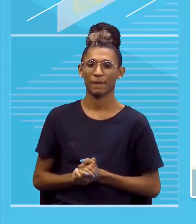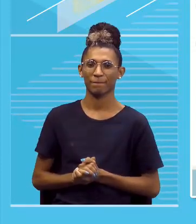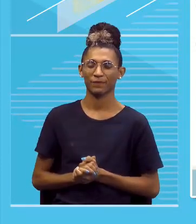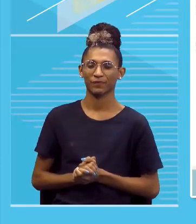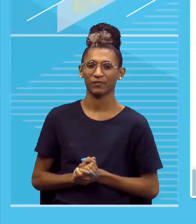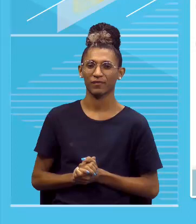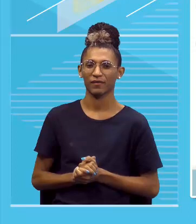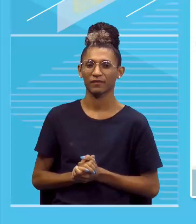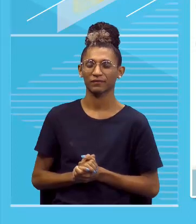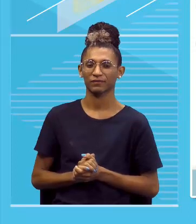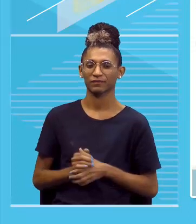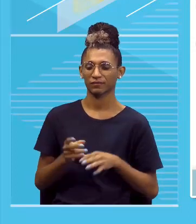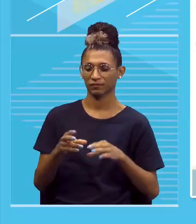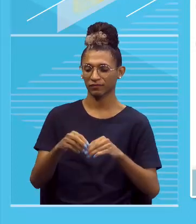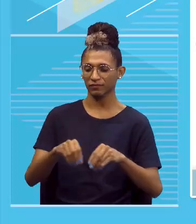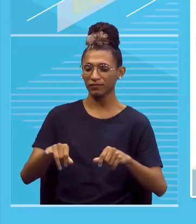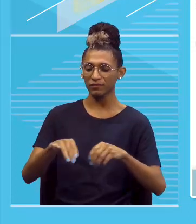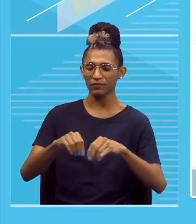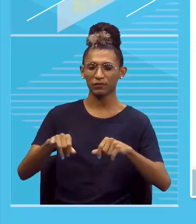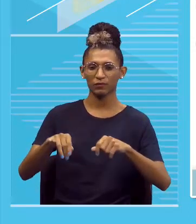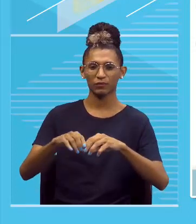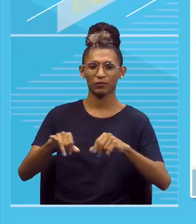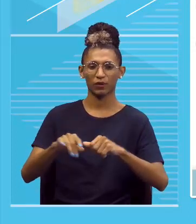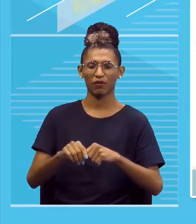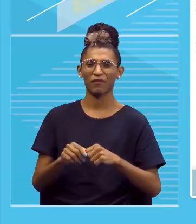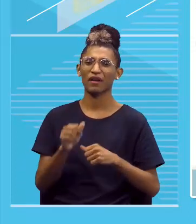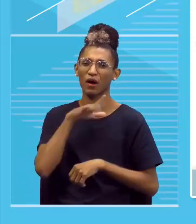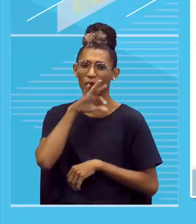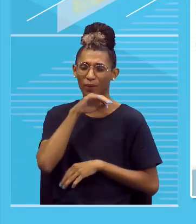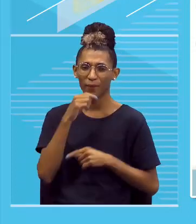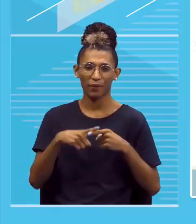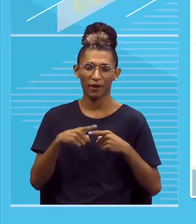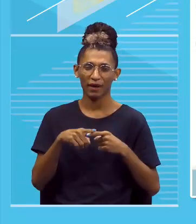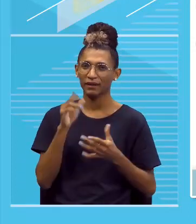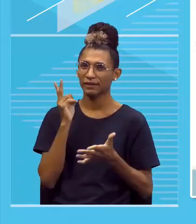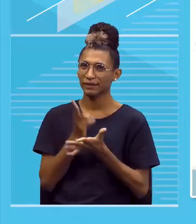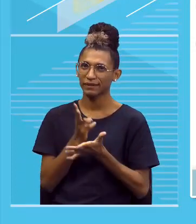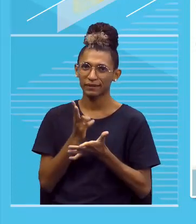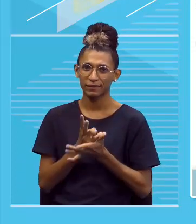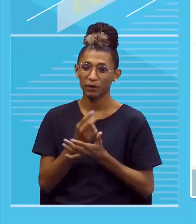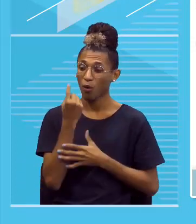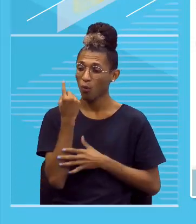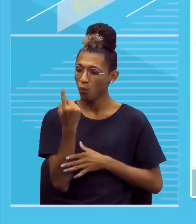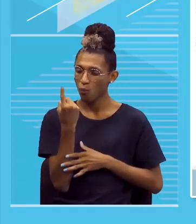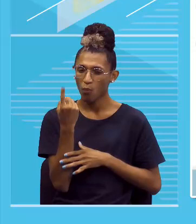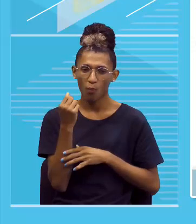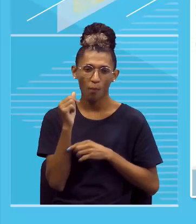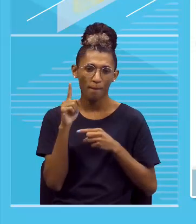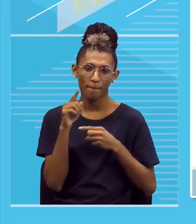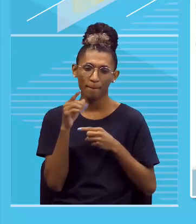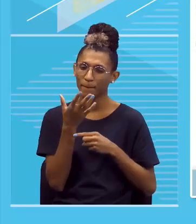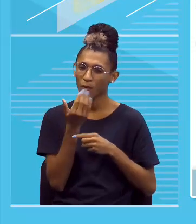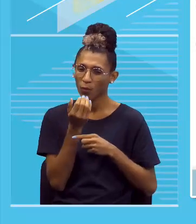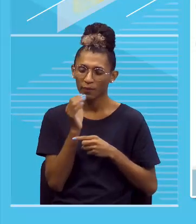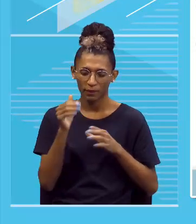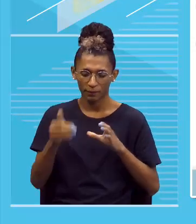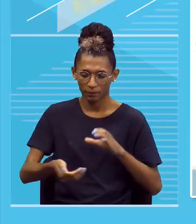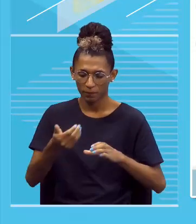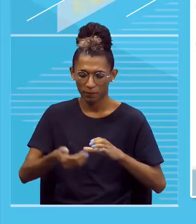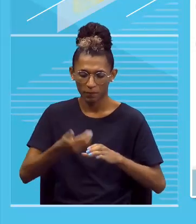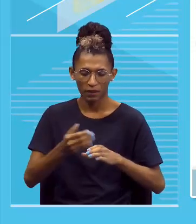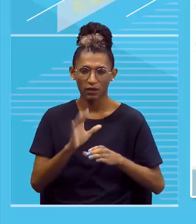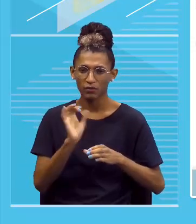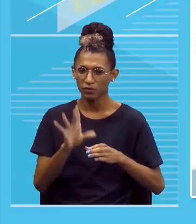eu não vou desgastar meu solo porque planta um só produto desgasta o solo